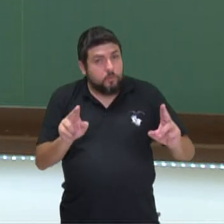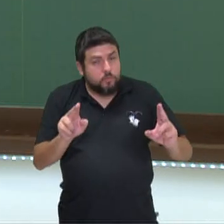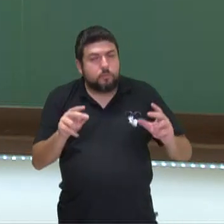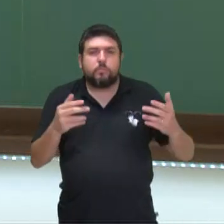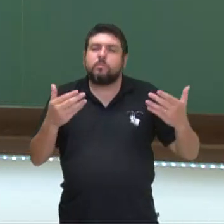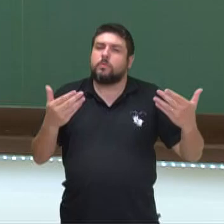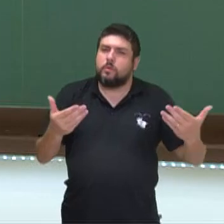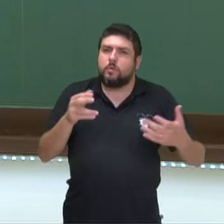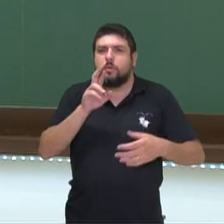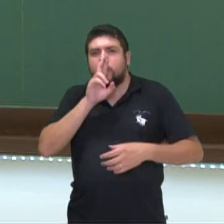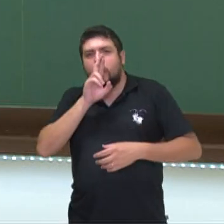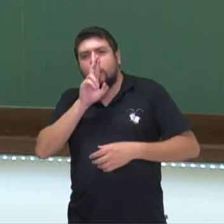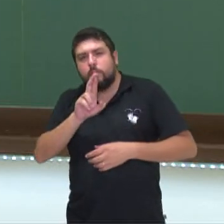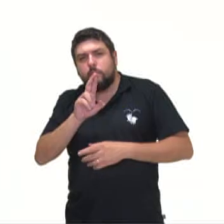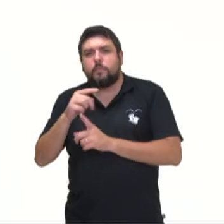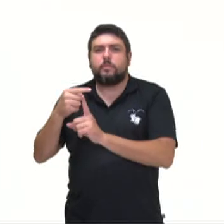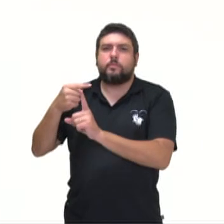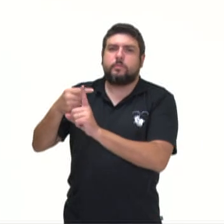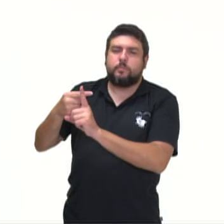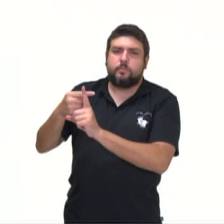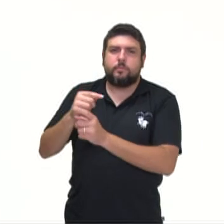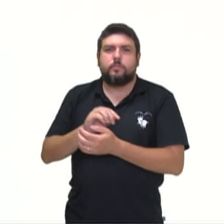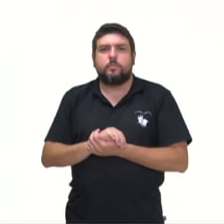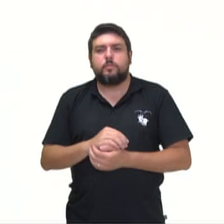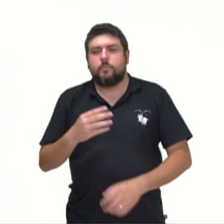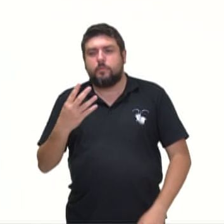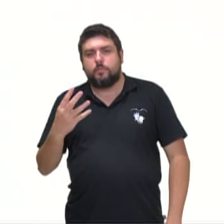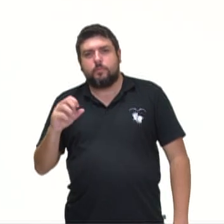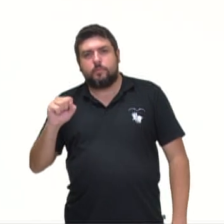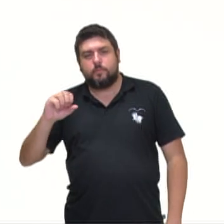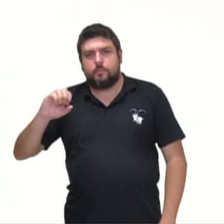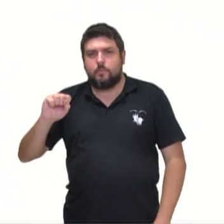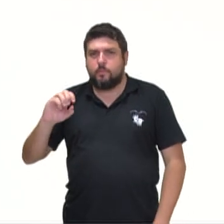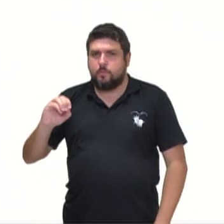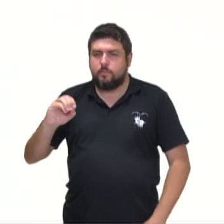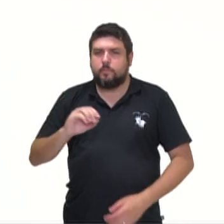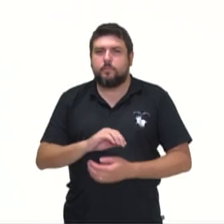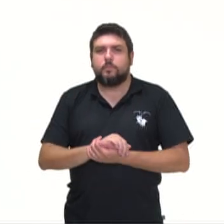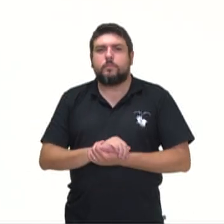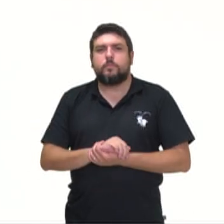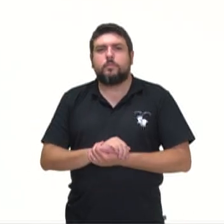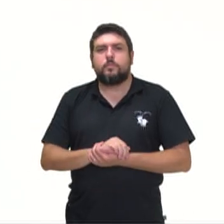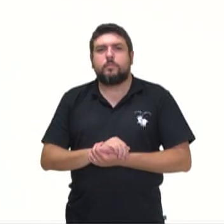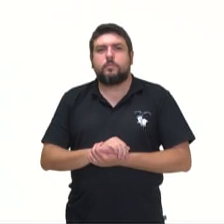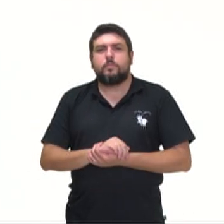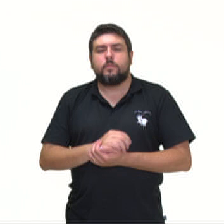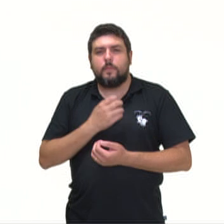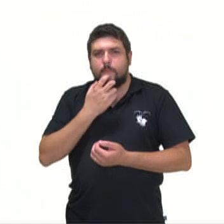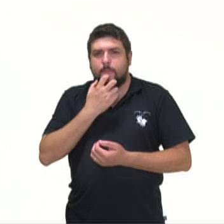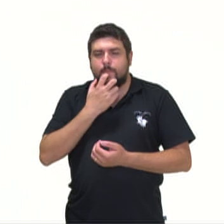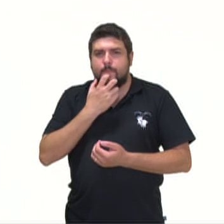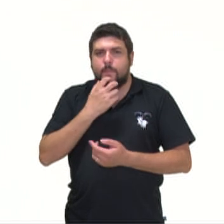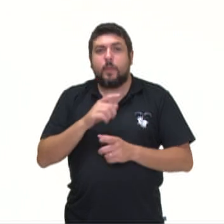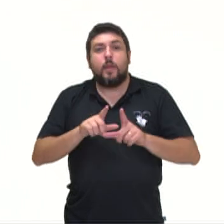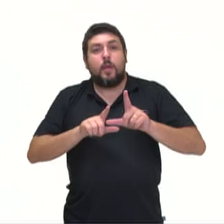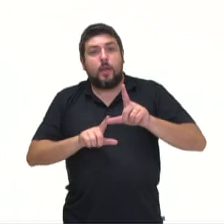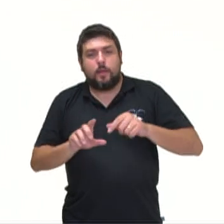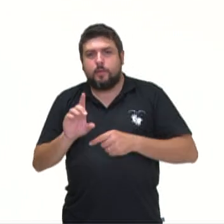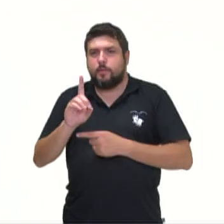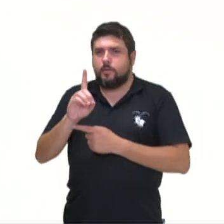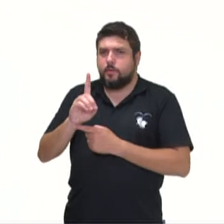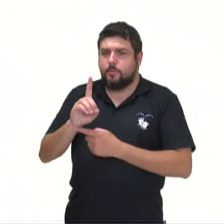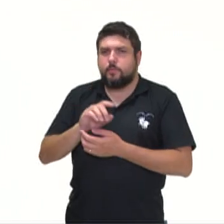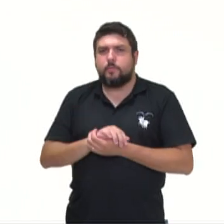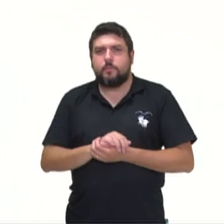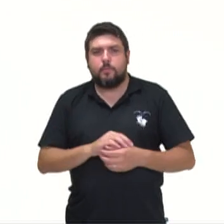positivo, mais 480. E por último, na letra D, quando nós multiplicamos menos